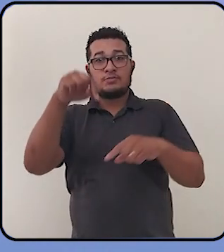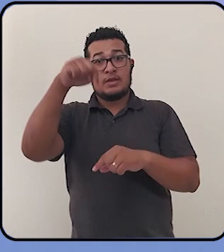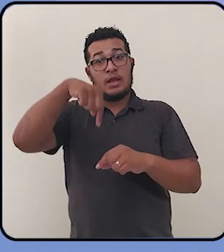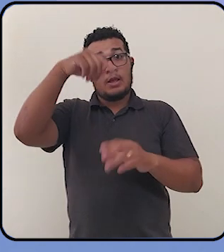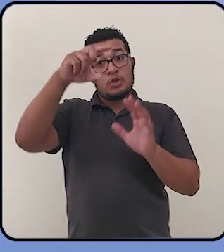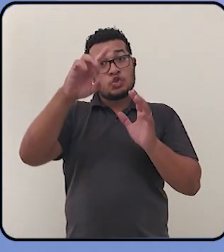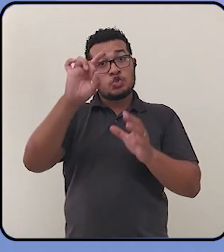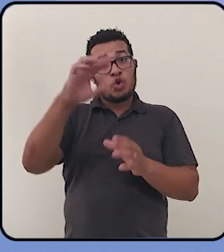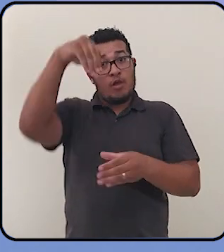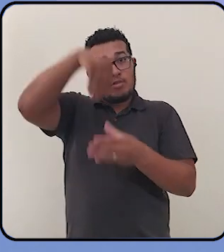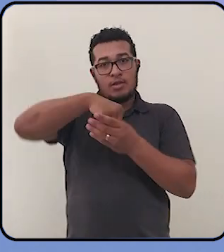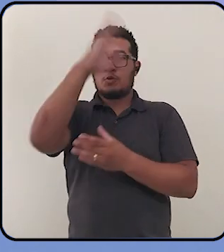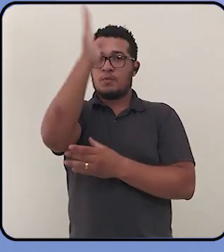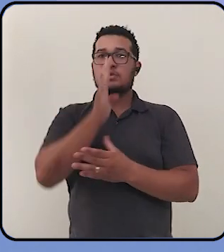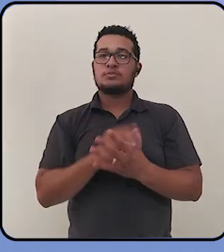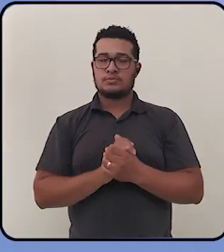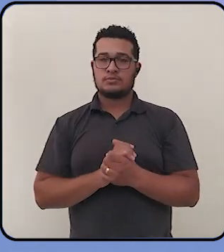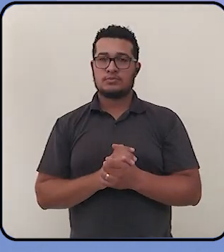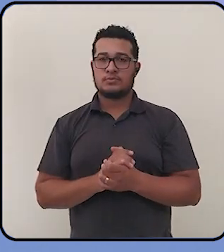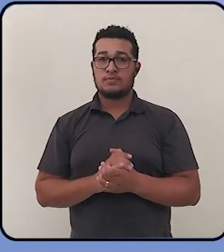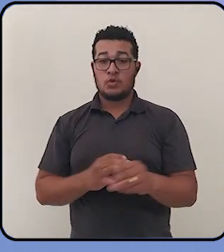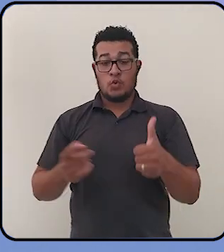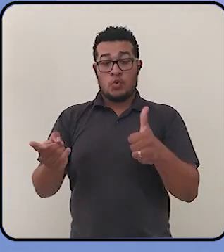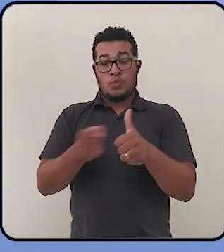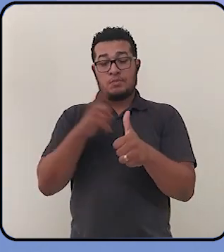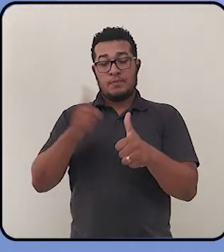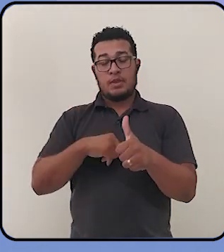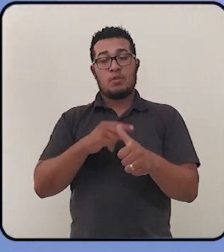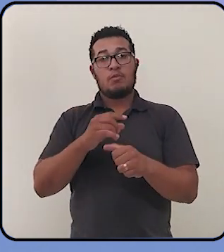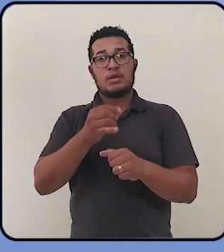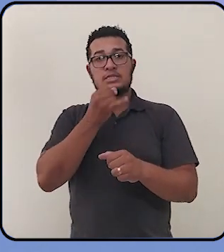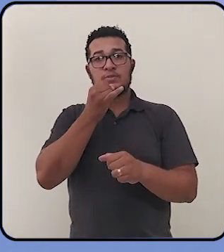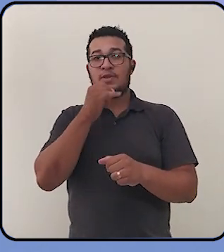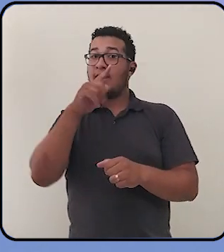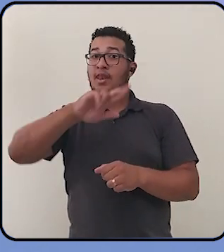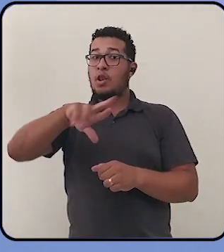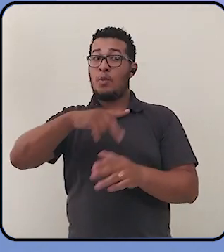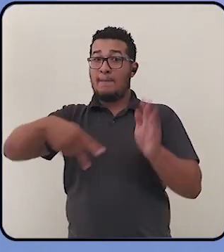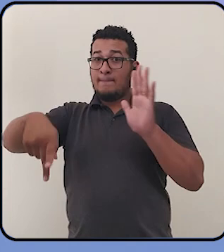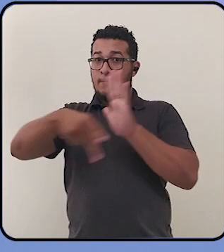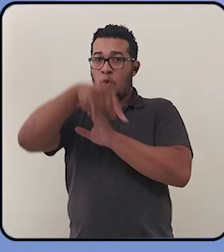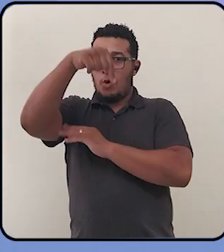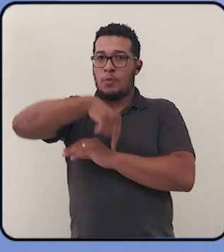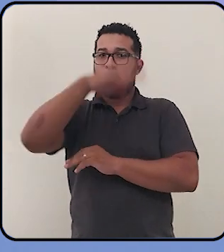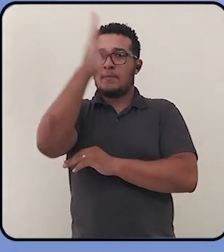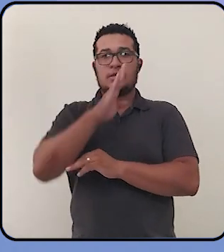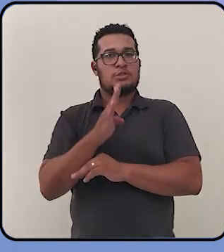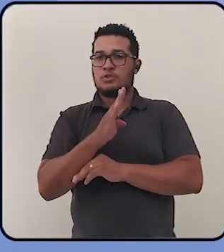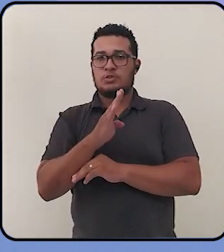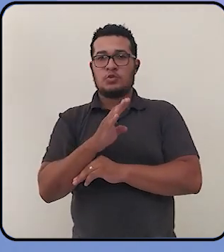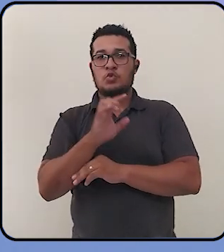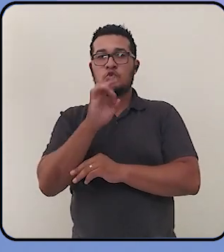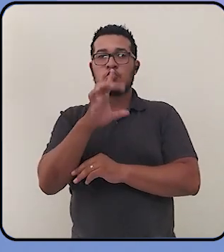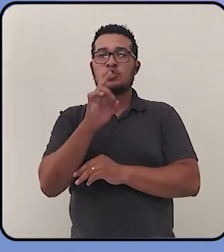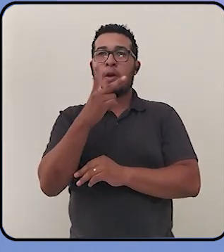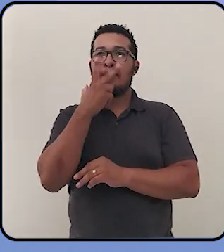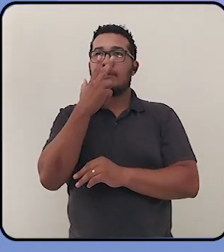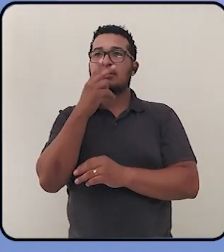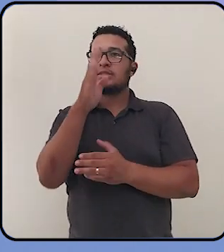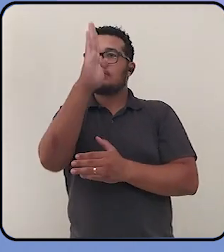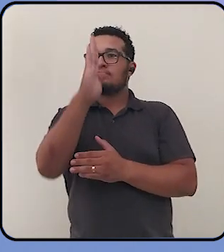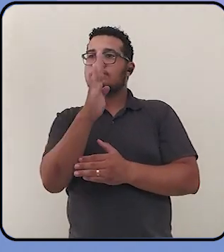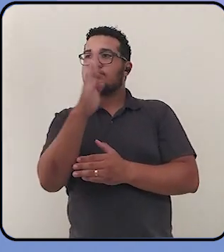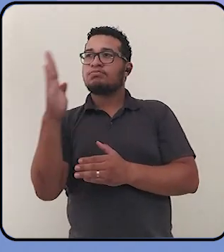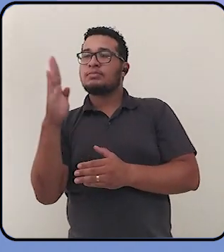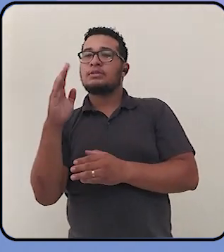4 fusos. 4 horas de diferença no território brasileiro. O primeiro fuso, ele não pega o